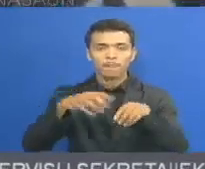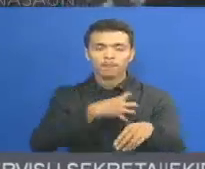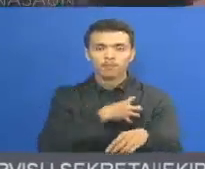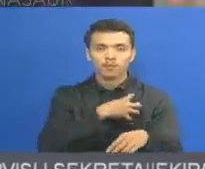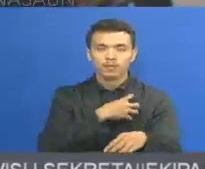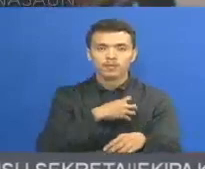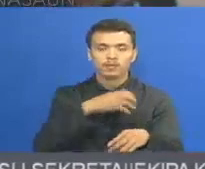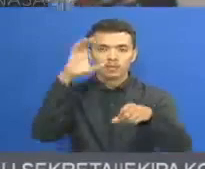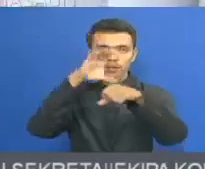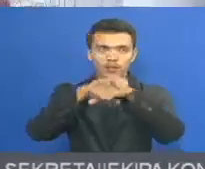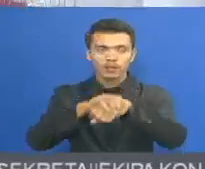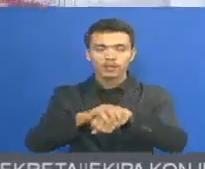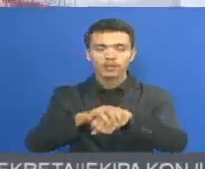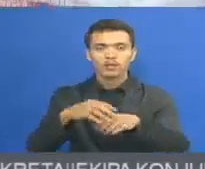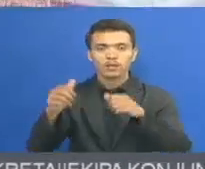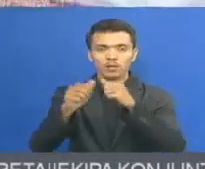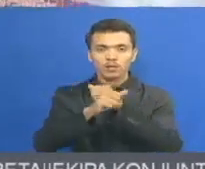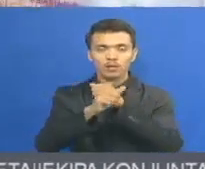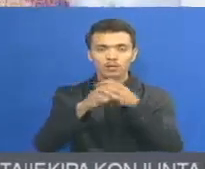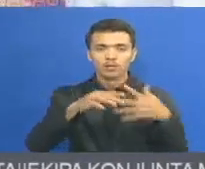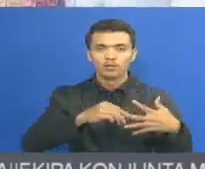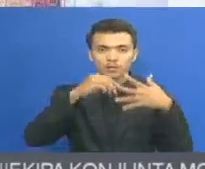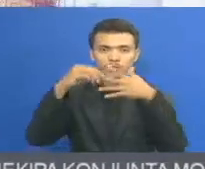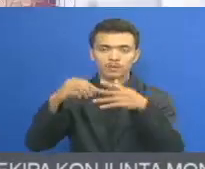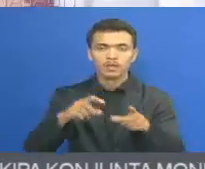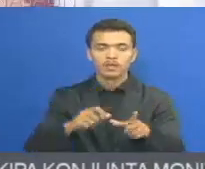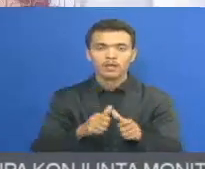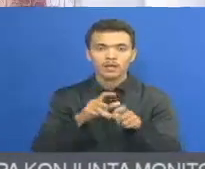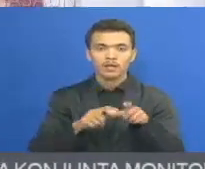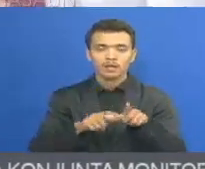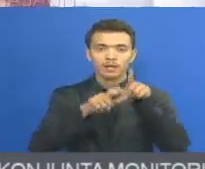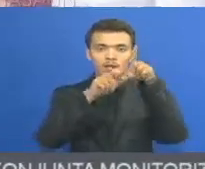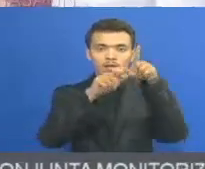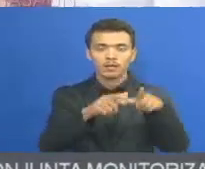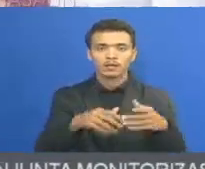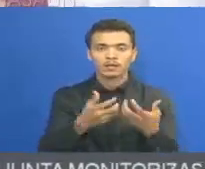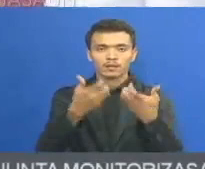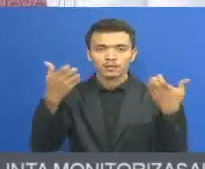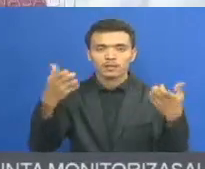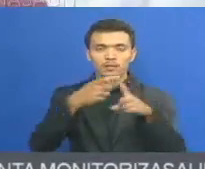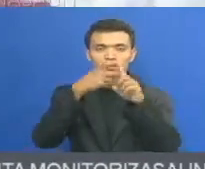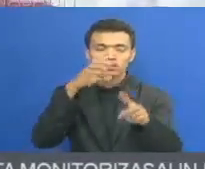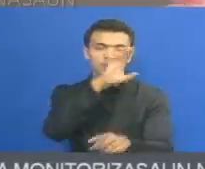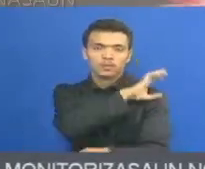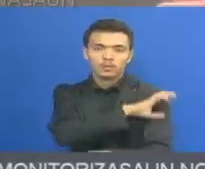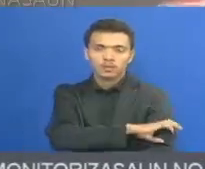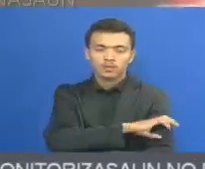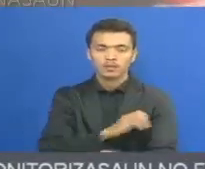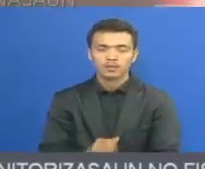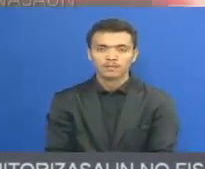conjunta consegue captura balão. No autor principal, Halai Sessão na Rússi, autoridade de segurança. Cristóvão Silva